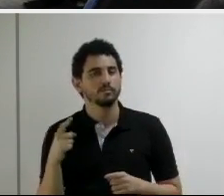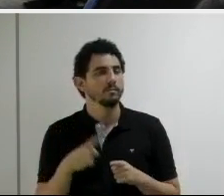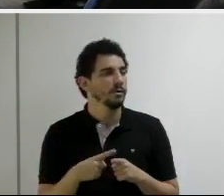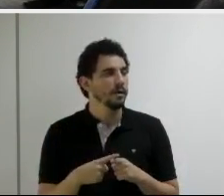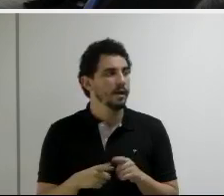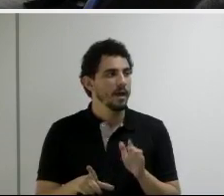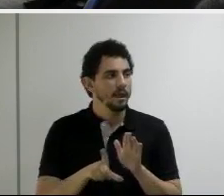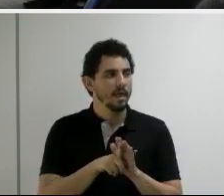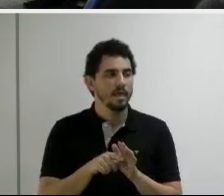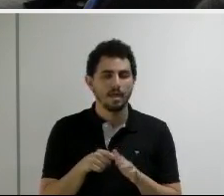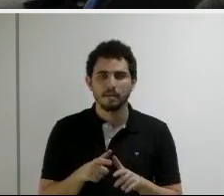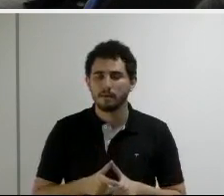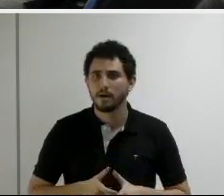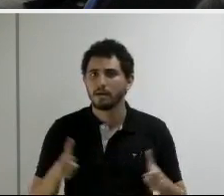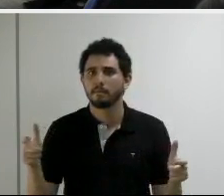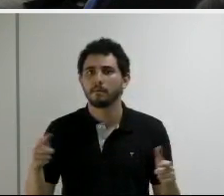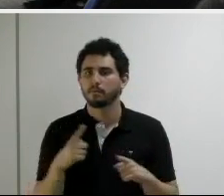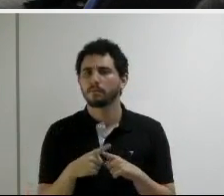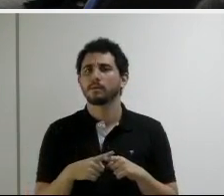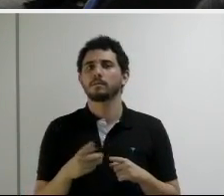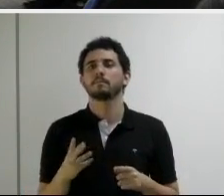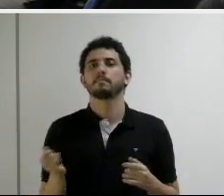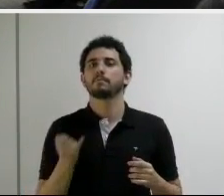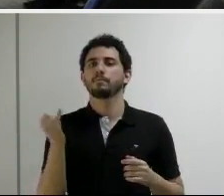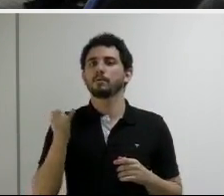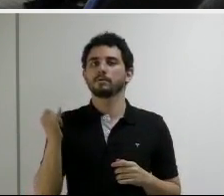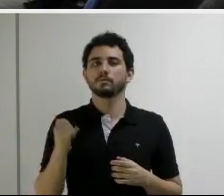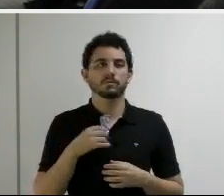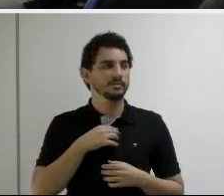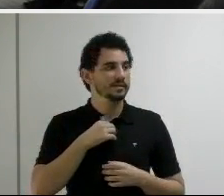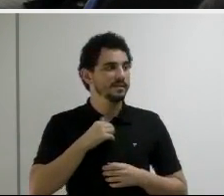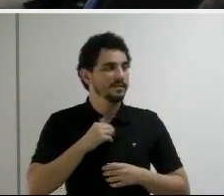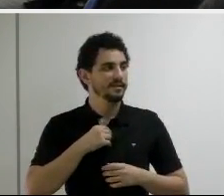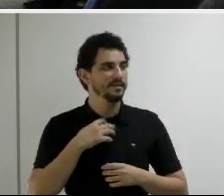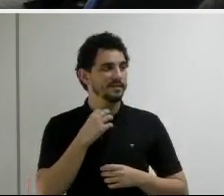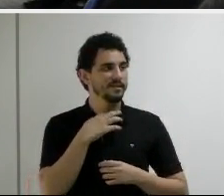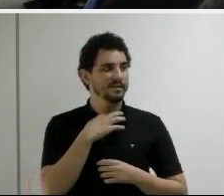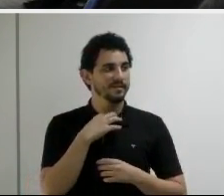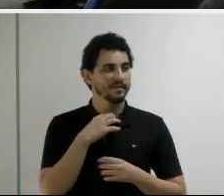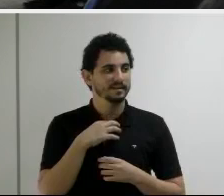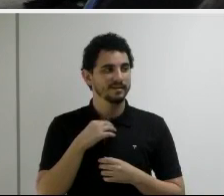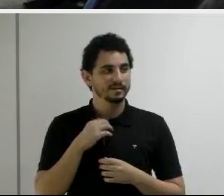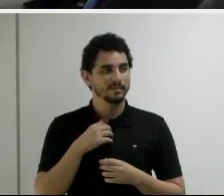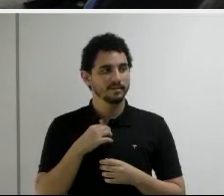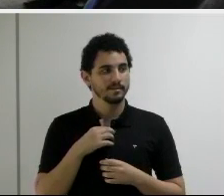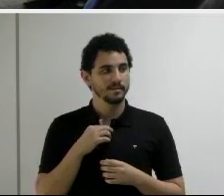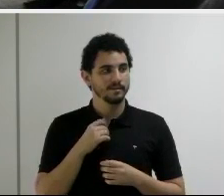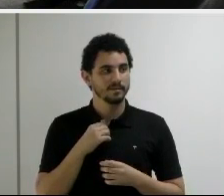é tão ampla e por que que isso é tão importante? Não, calma, Adriana, não vou falar do legítimo interesse ainda. O que acontece é o